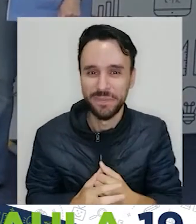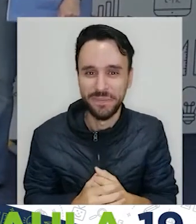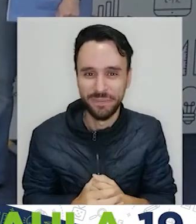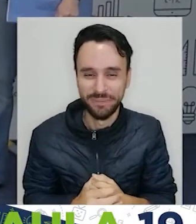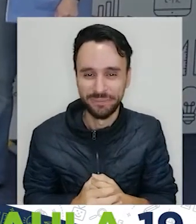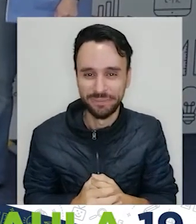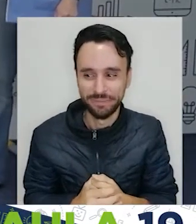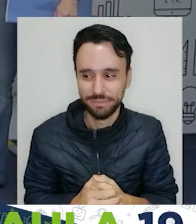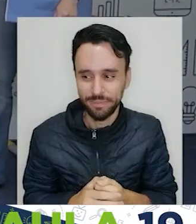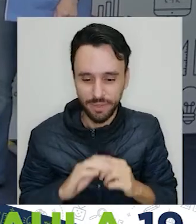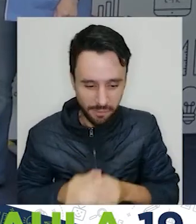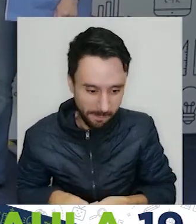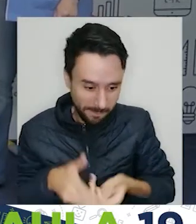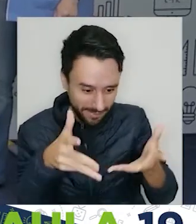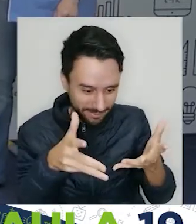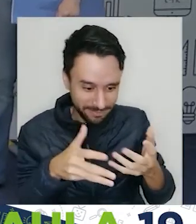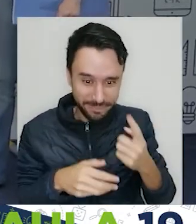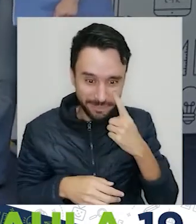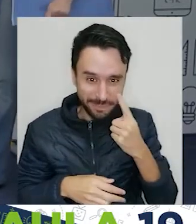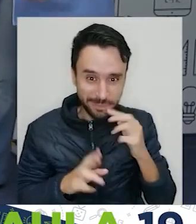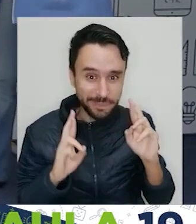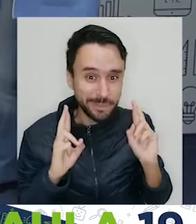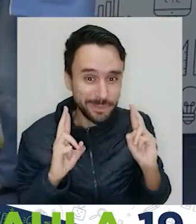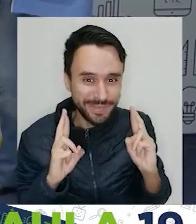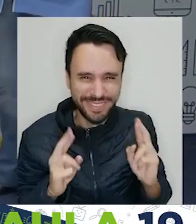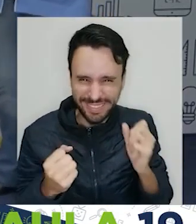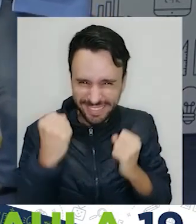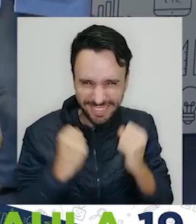lá. Onde será que está essa tartaruga? Vamos ver se ela sai.